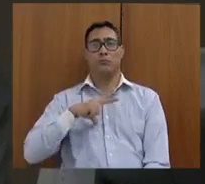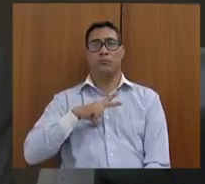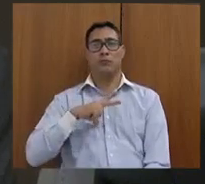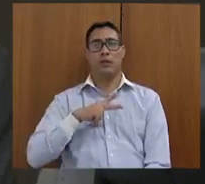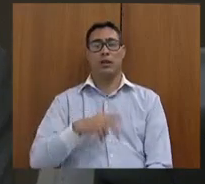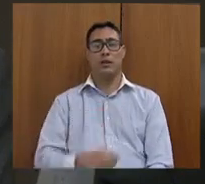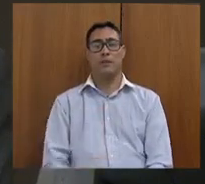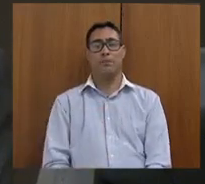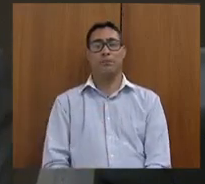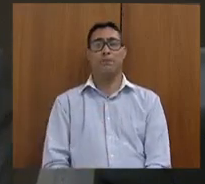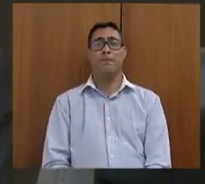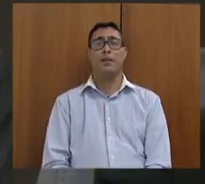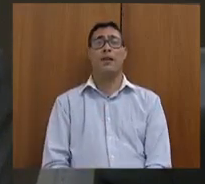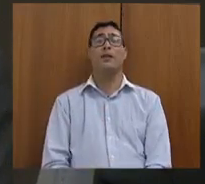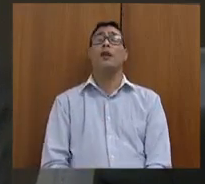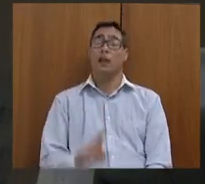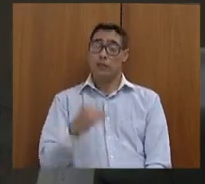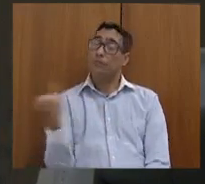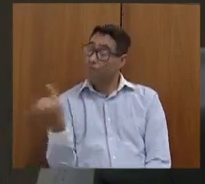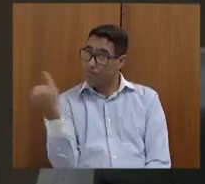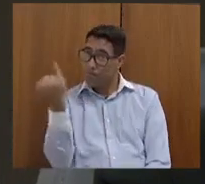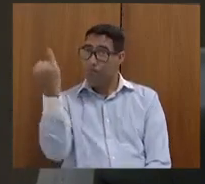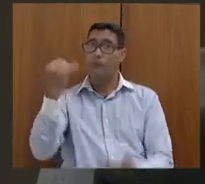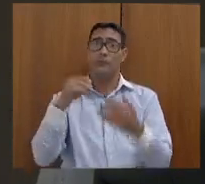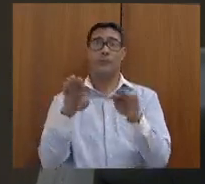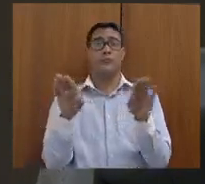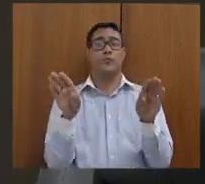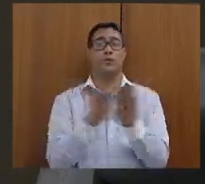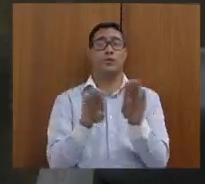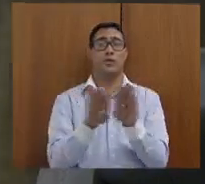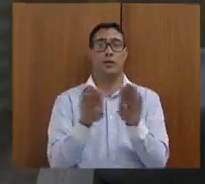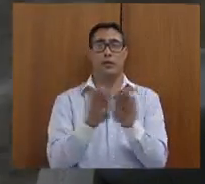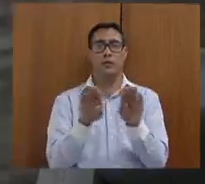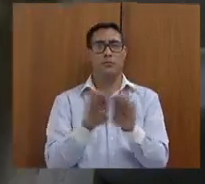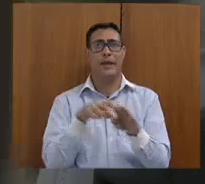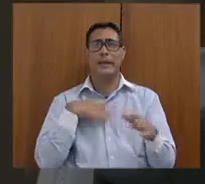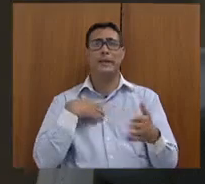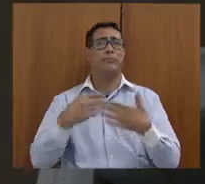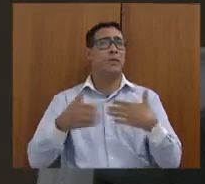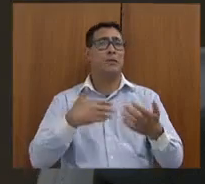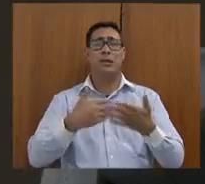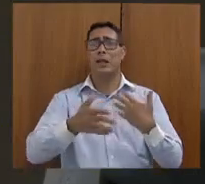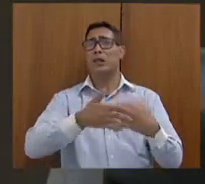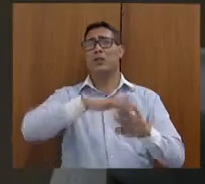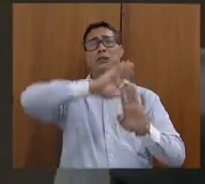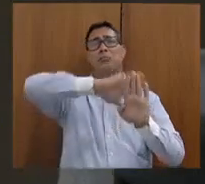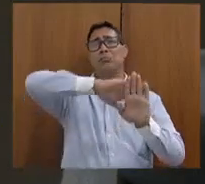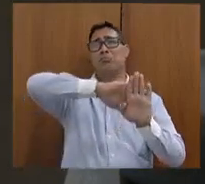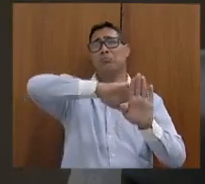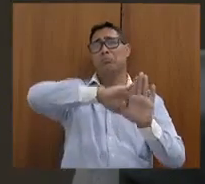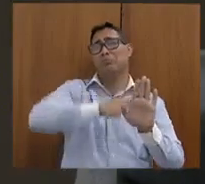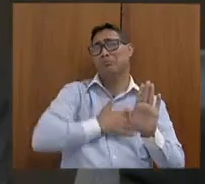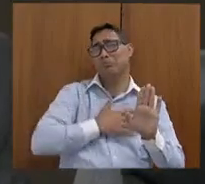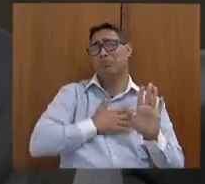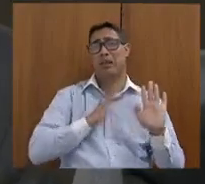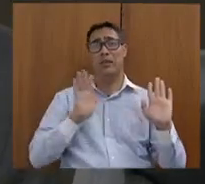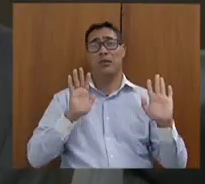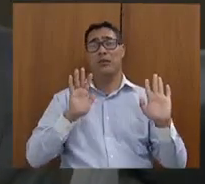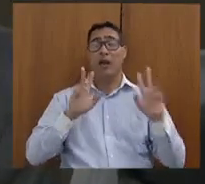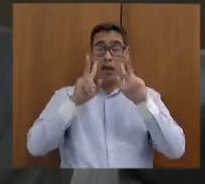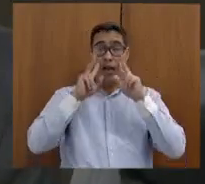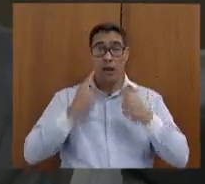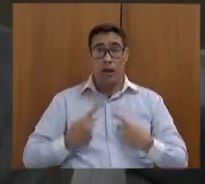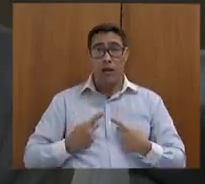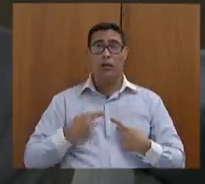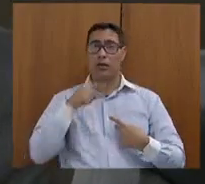como é importante a gente também independente de viés ideológico reconhecermos os